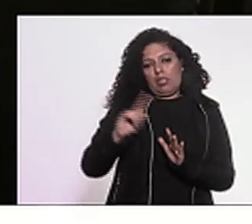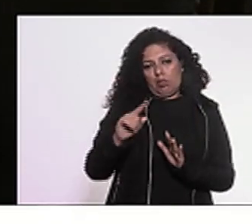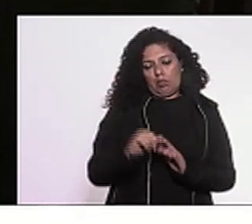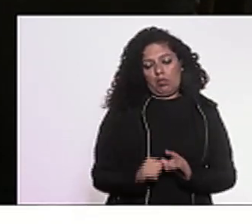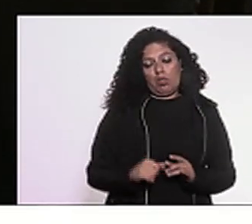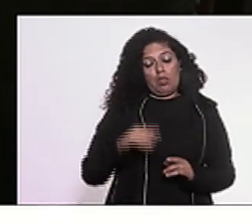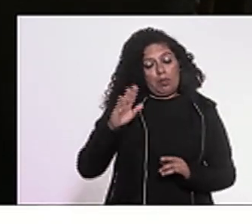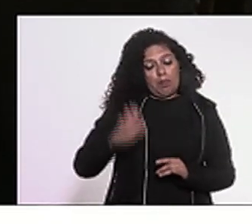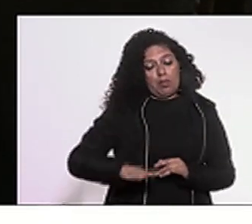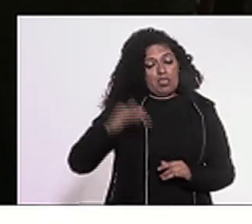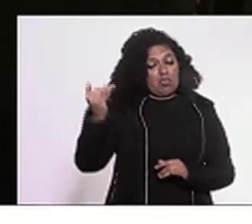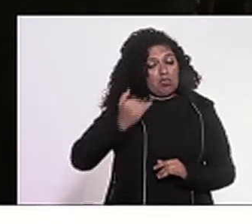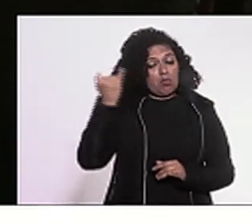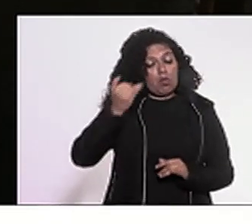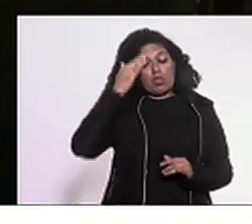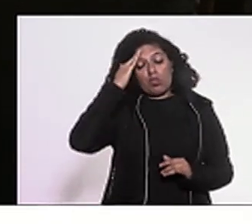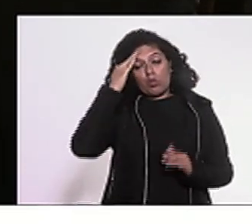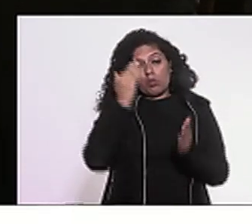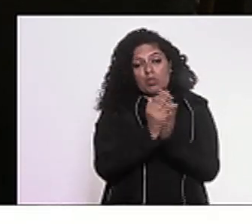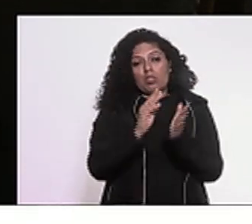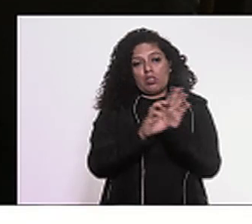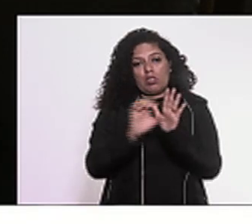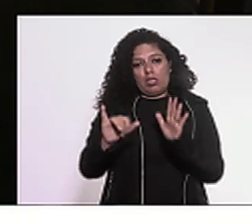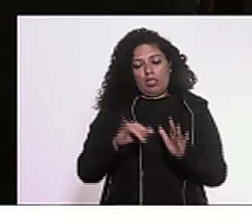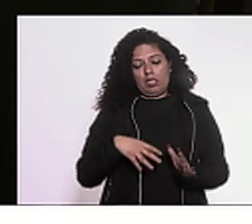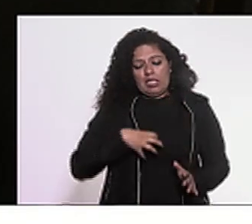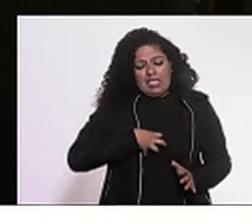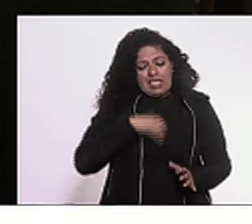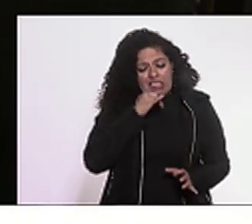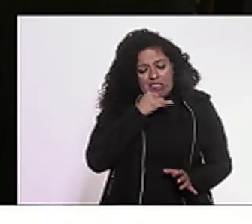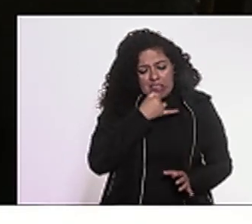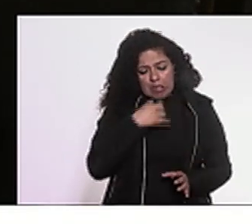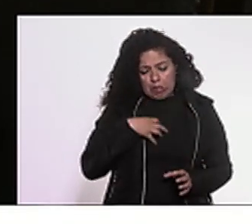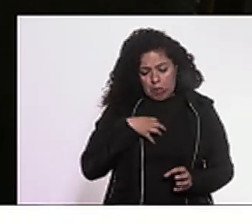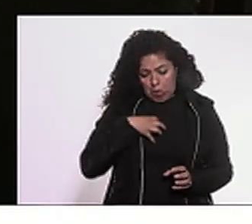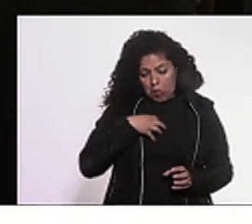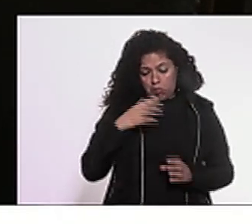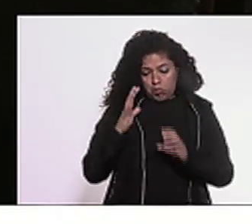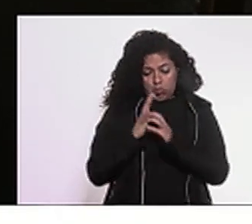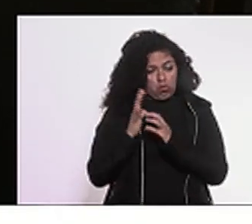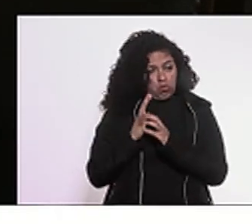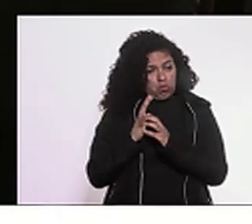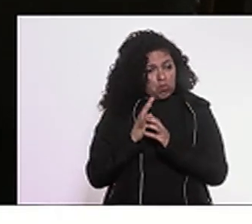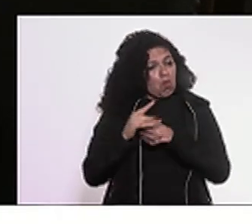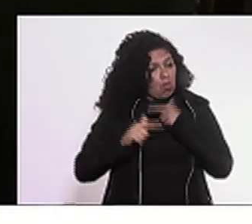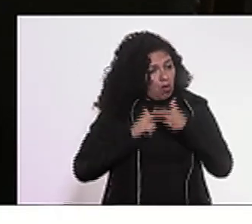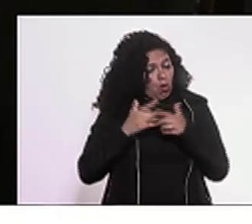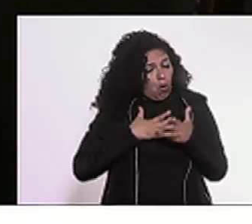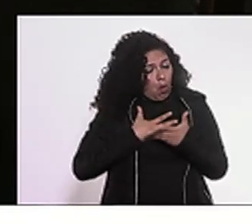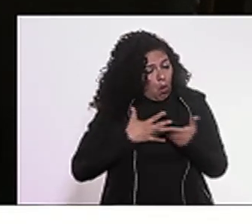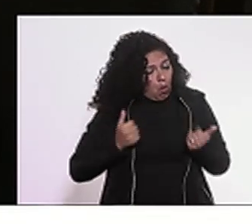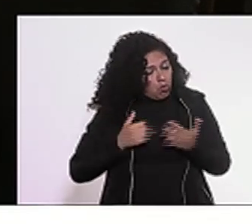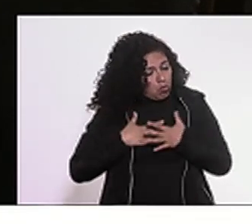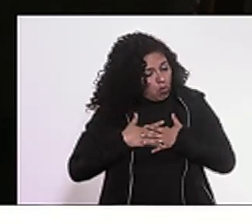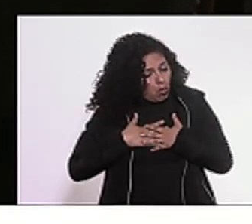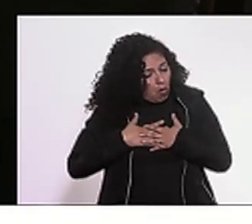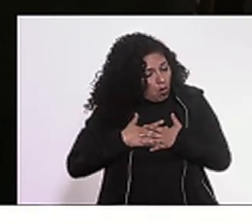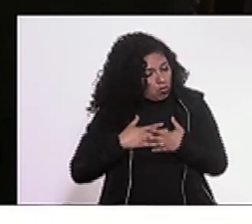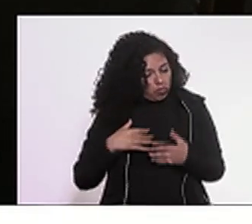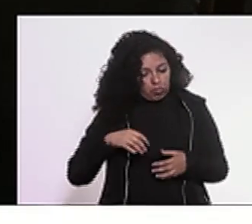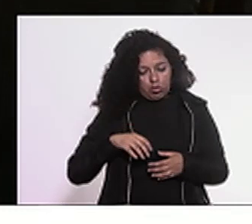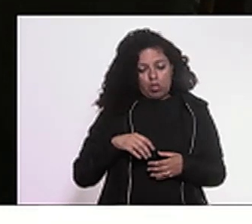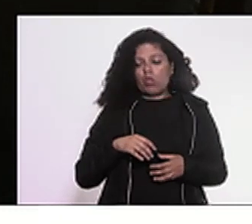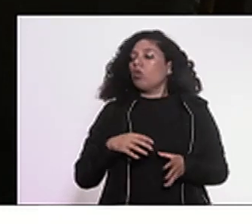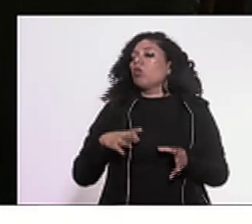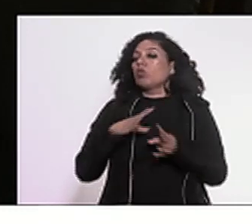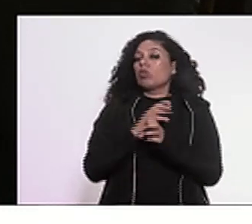lei. Eu fico muito triste enquanto servidora, que faço o que gosto, não é à toa que estou há 53 anos, ainda não